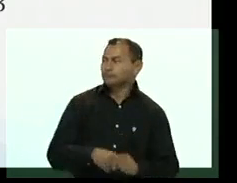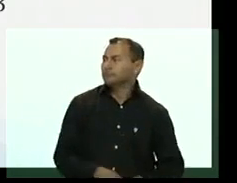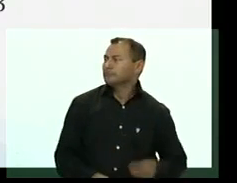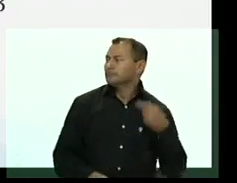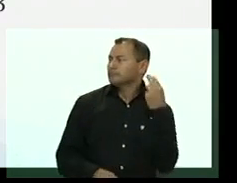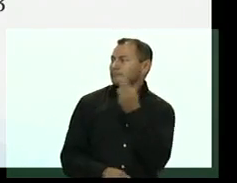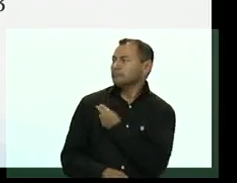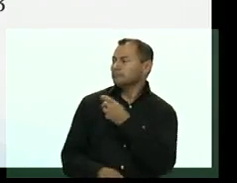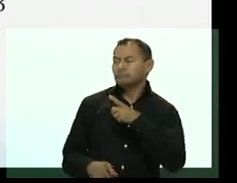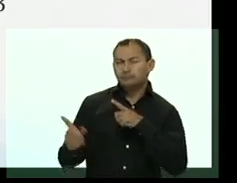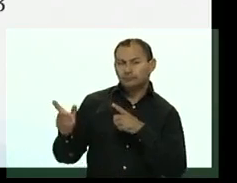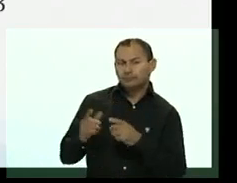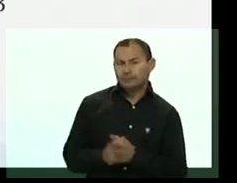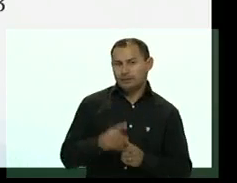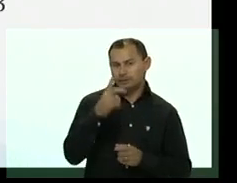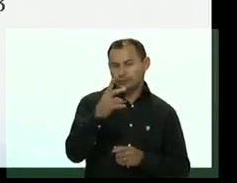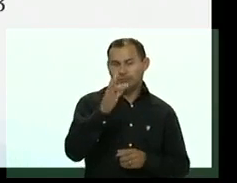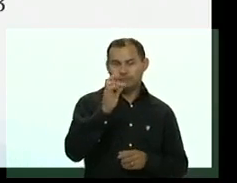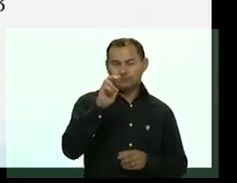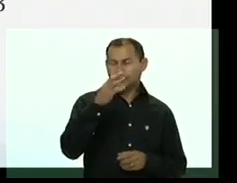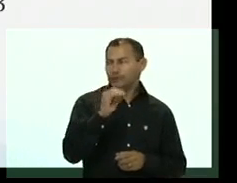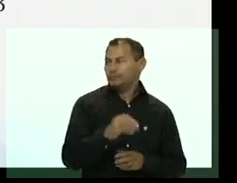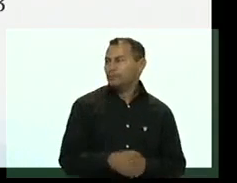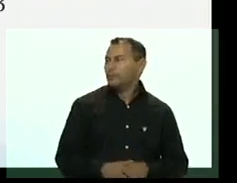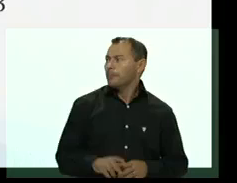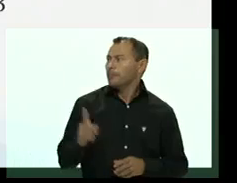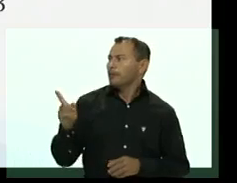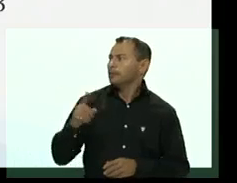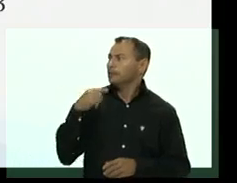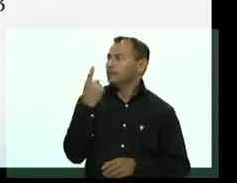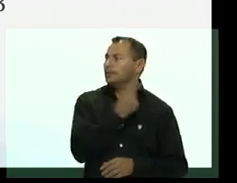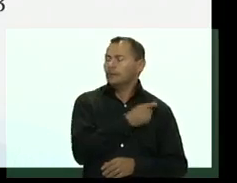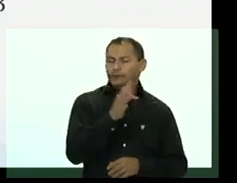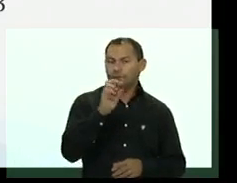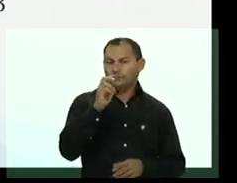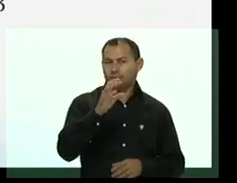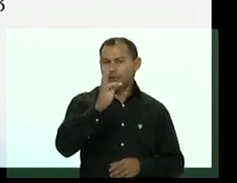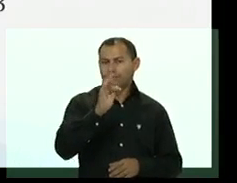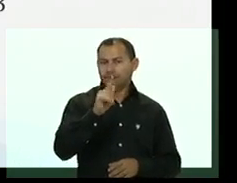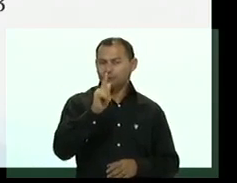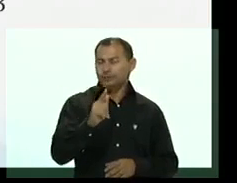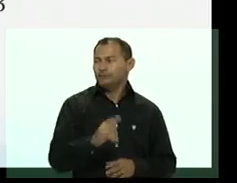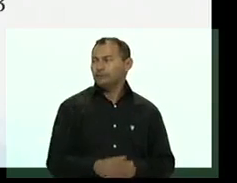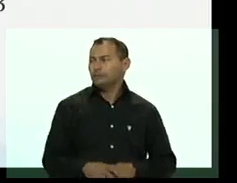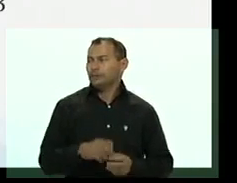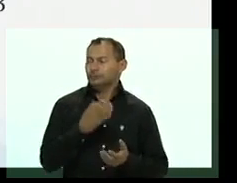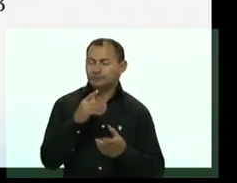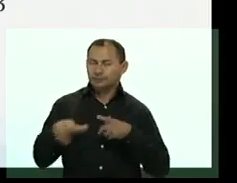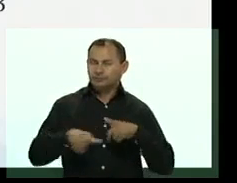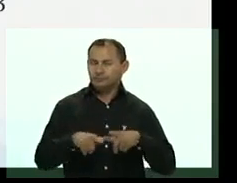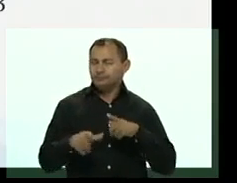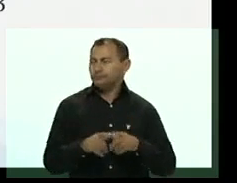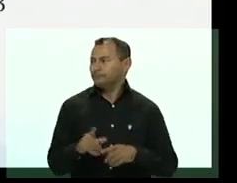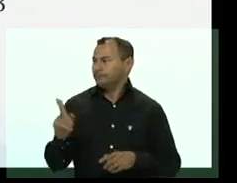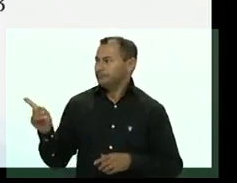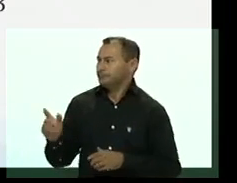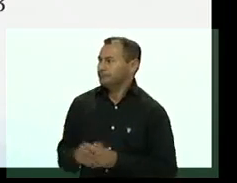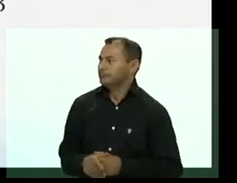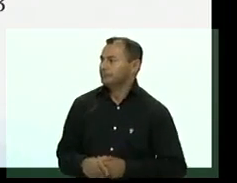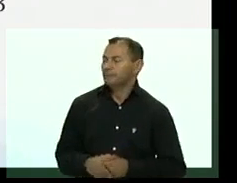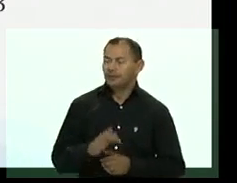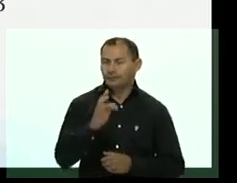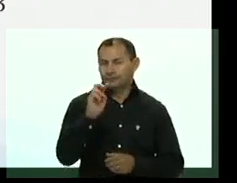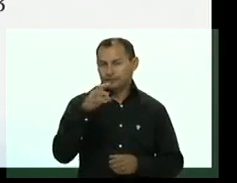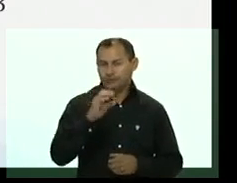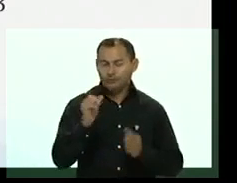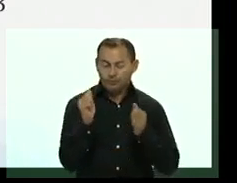nós temos o seguinte, nós vamos ter 2 funções. Neste caso, a gente tem a função fg, que é o que nós estamos trabalhando aqui. A